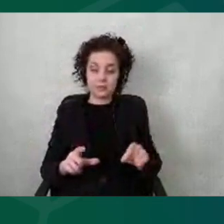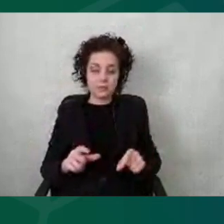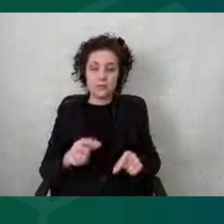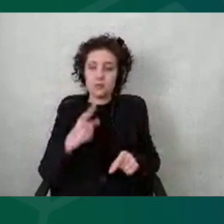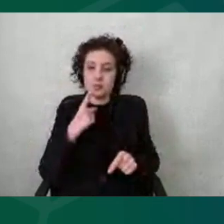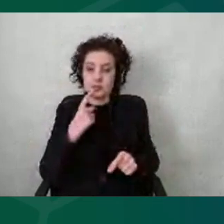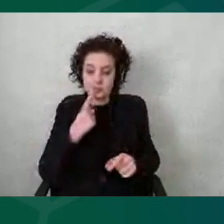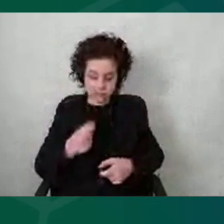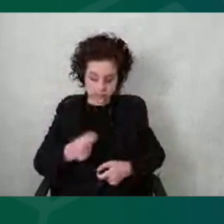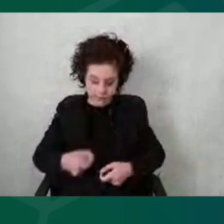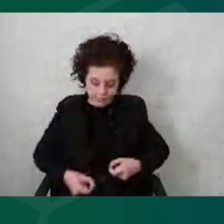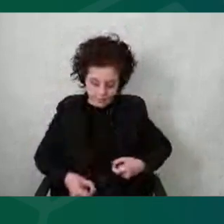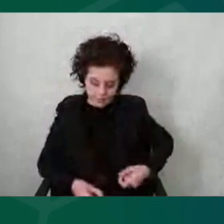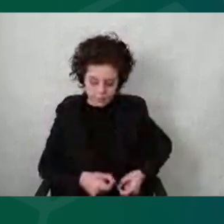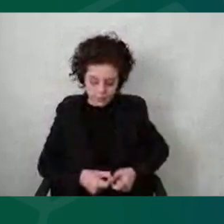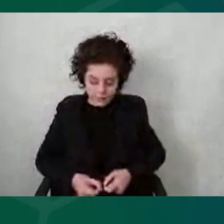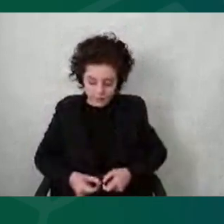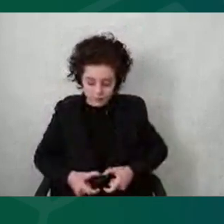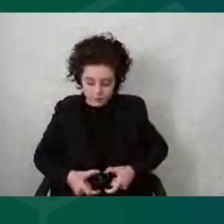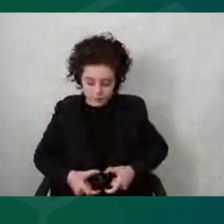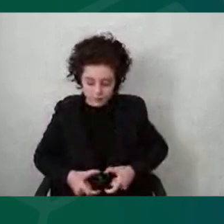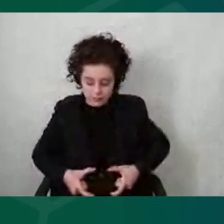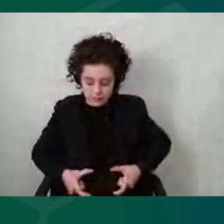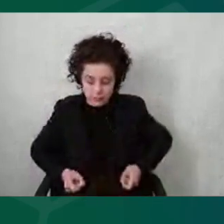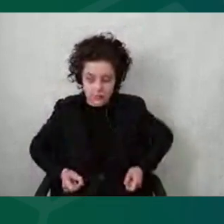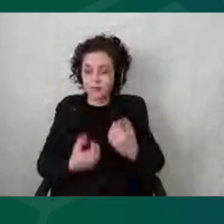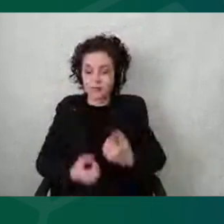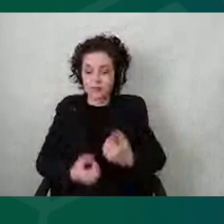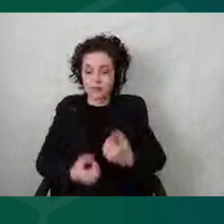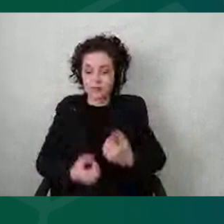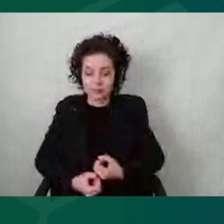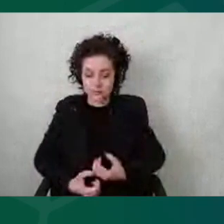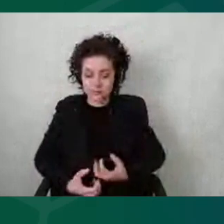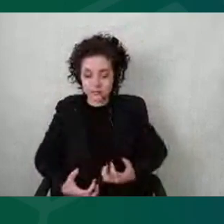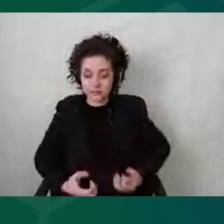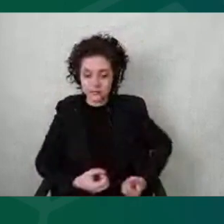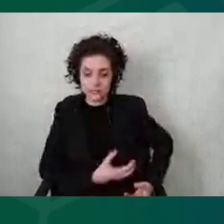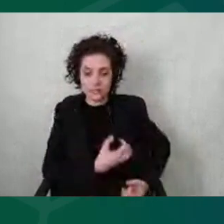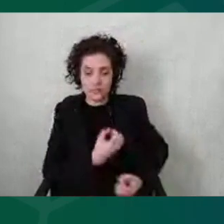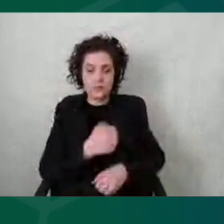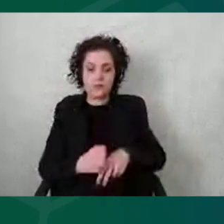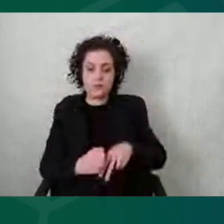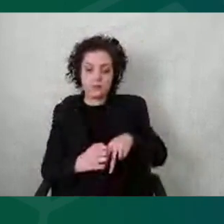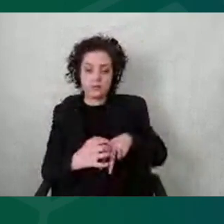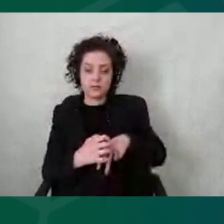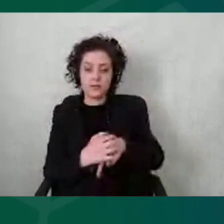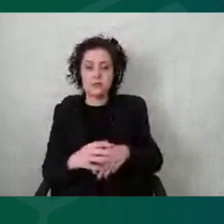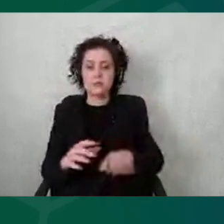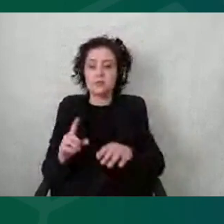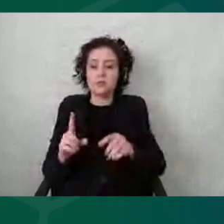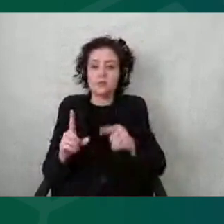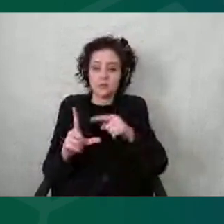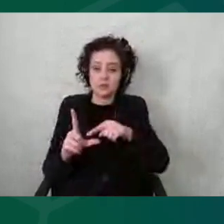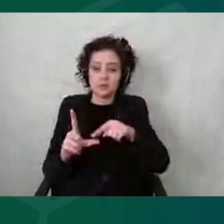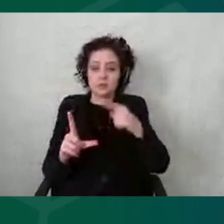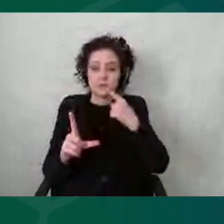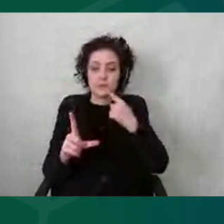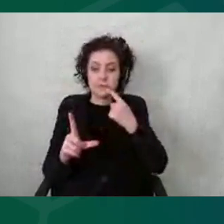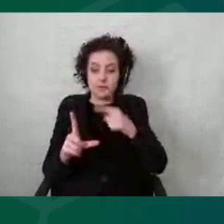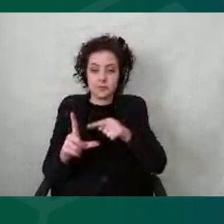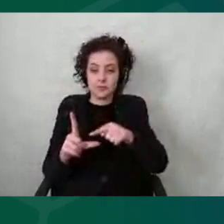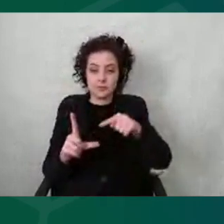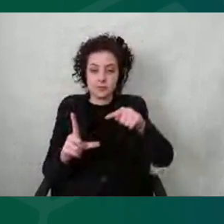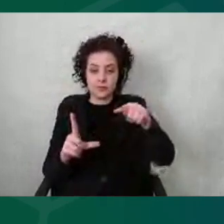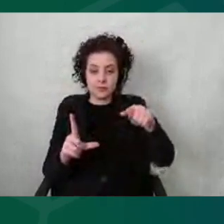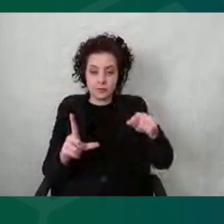desenvolvemos nessa síndrome. Esses pacientes que estão aqui em vermelho, que vieram a falecer, apresentam